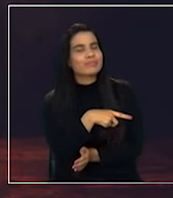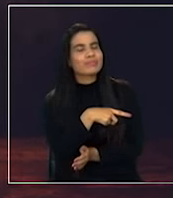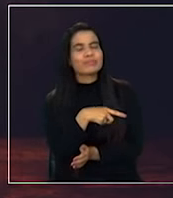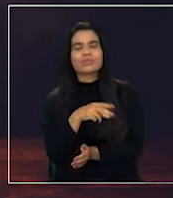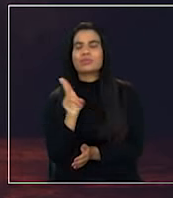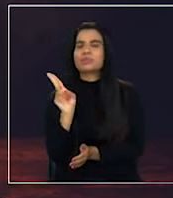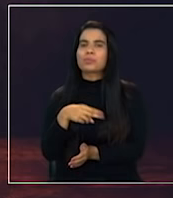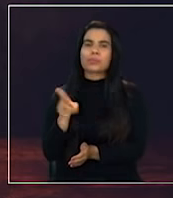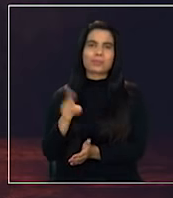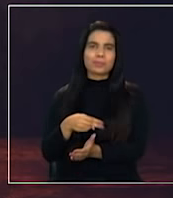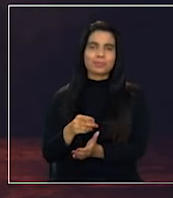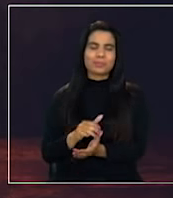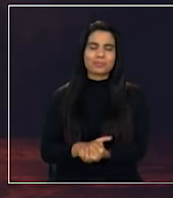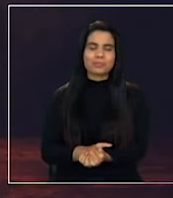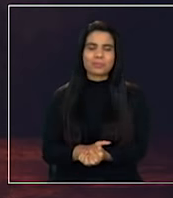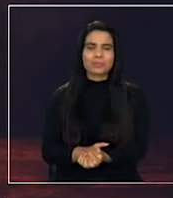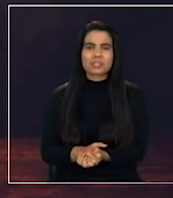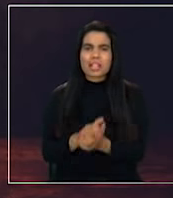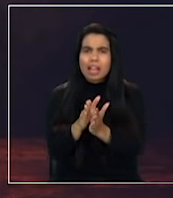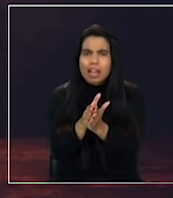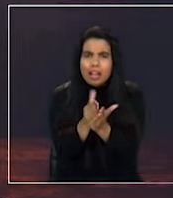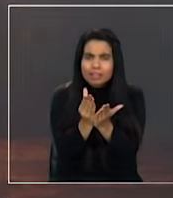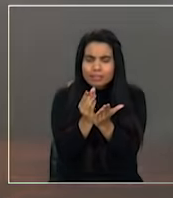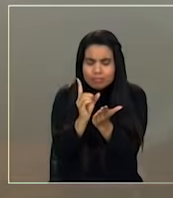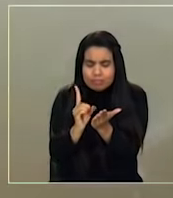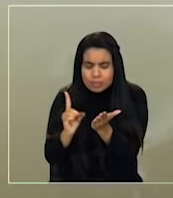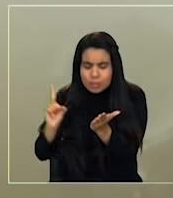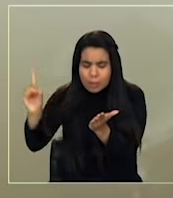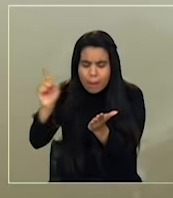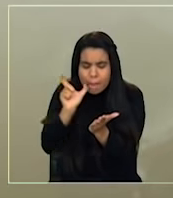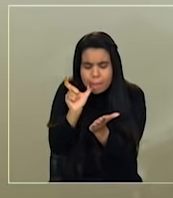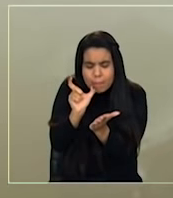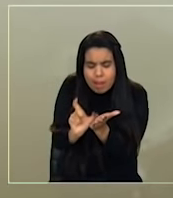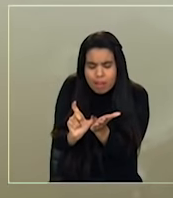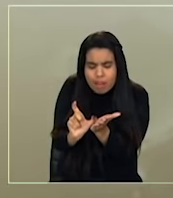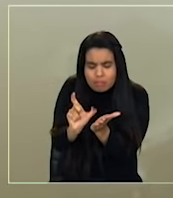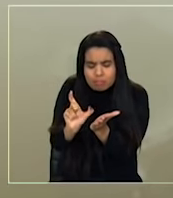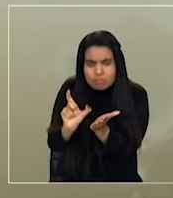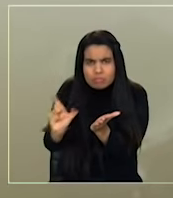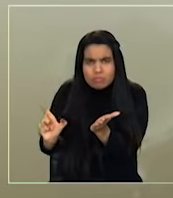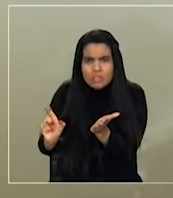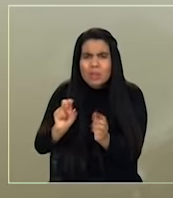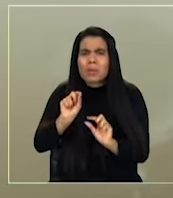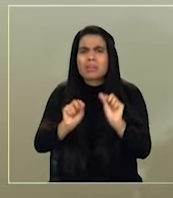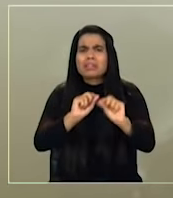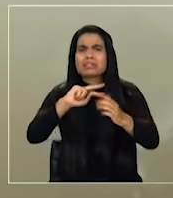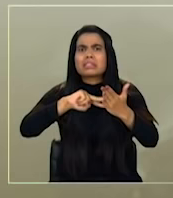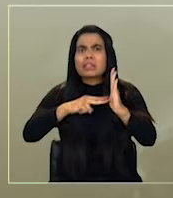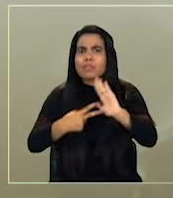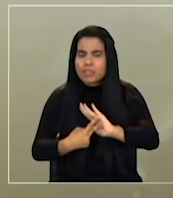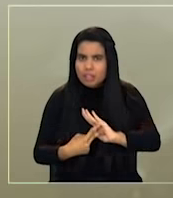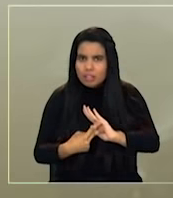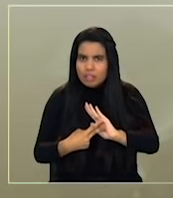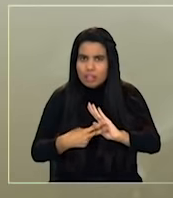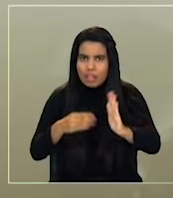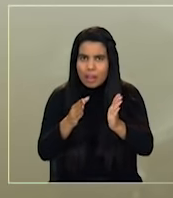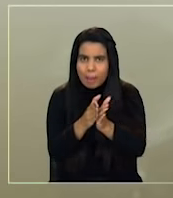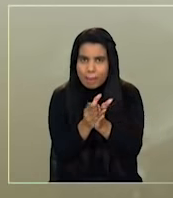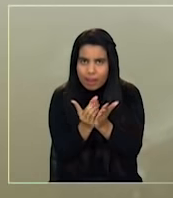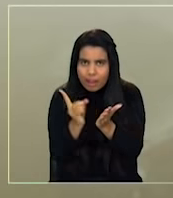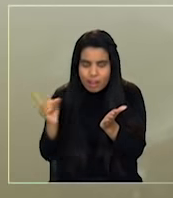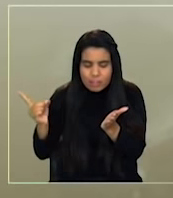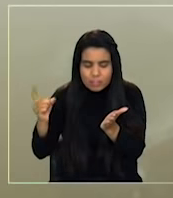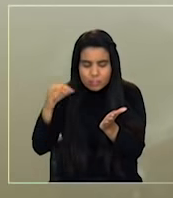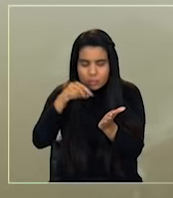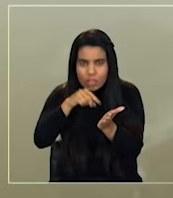anulada. A Escritura, ou seja, o que está escrito na